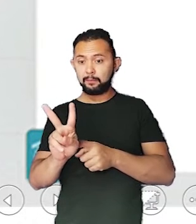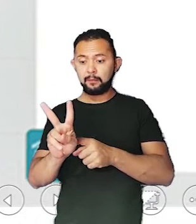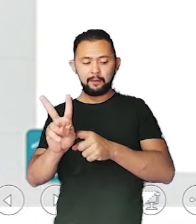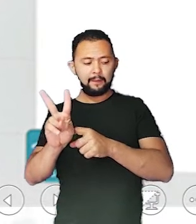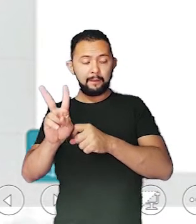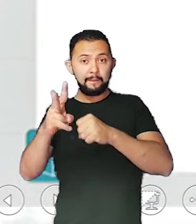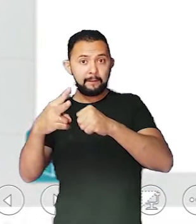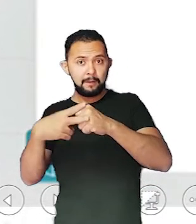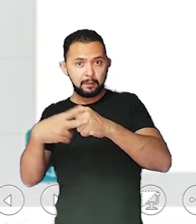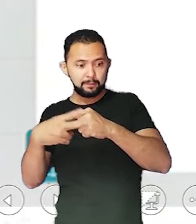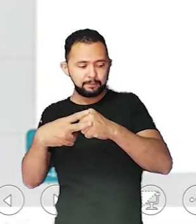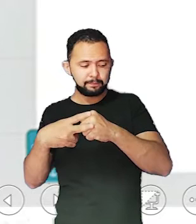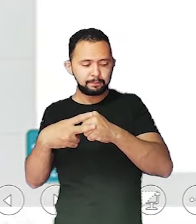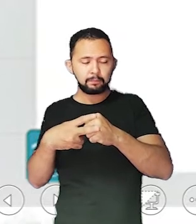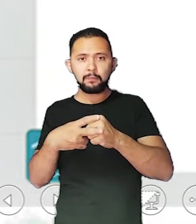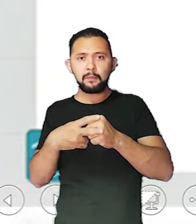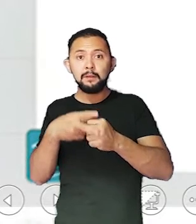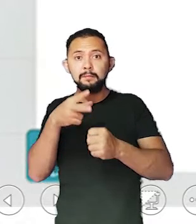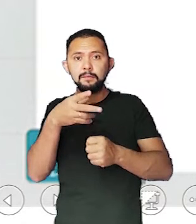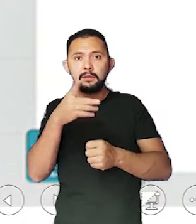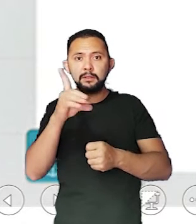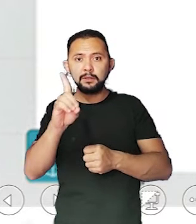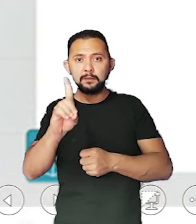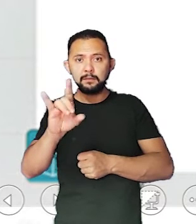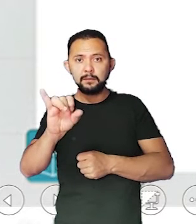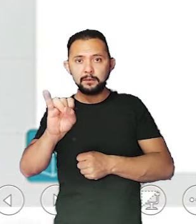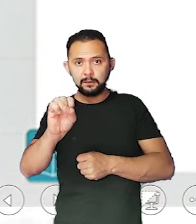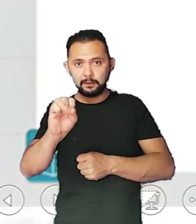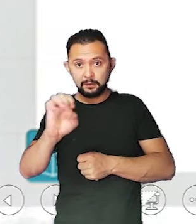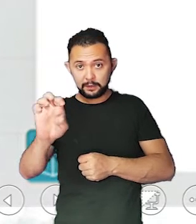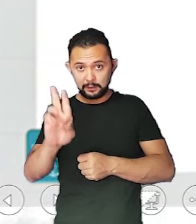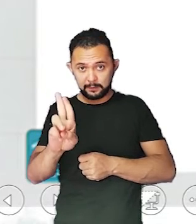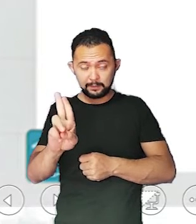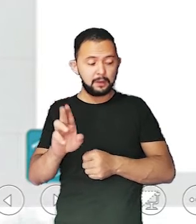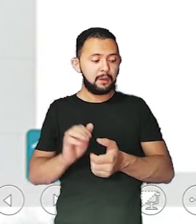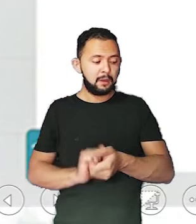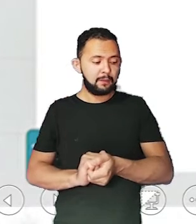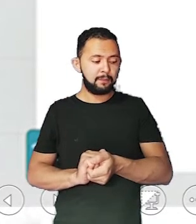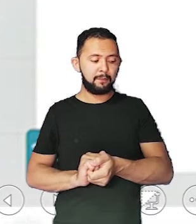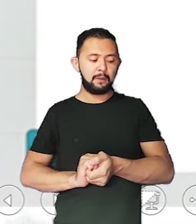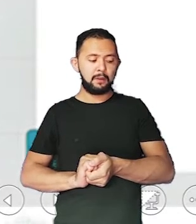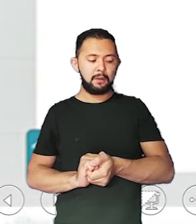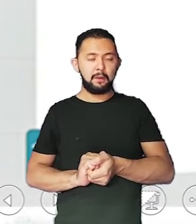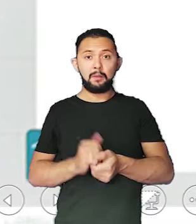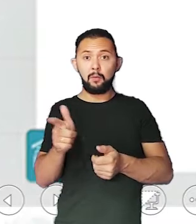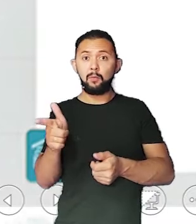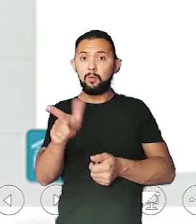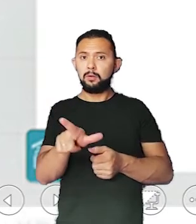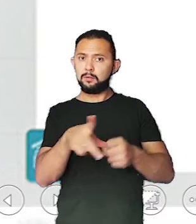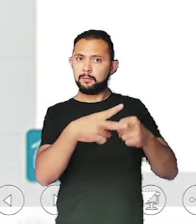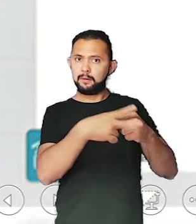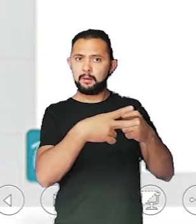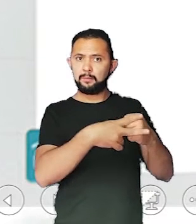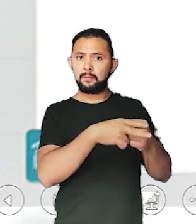uma locução verbal. Vou até colocar assim, LV de locução verbal, ok? Que corresponde a um verbo também, né?